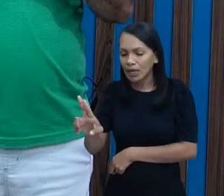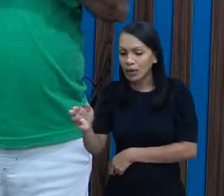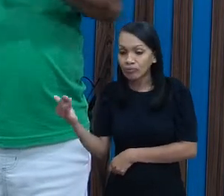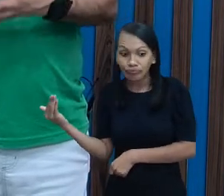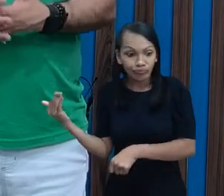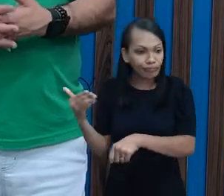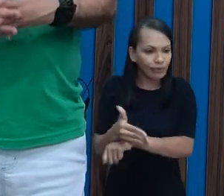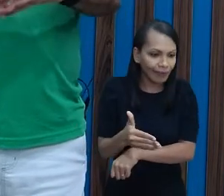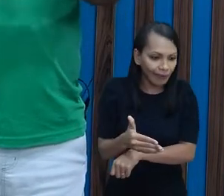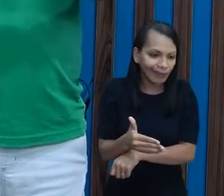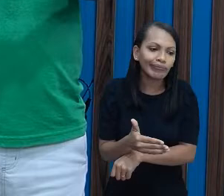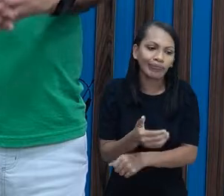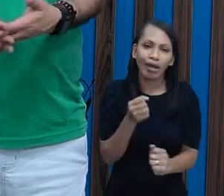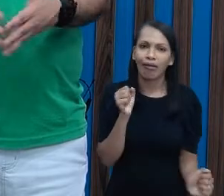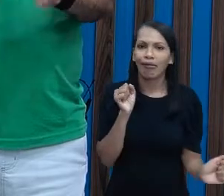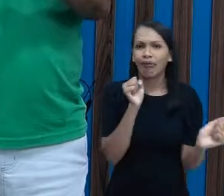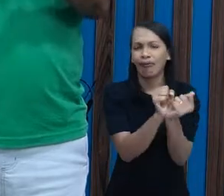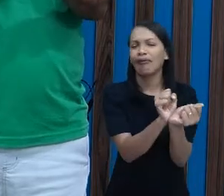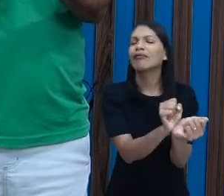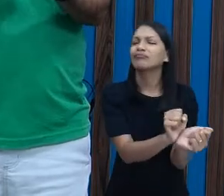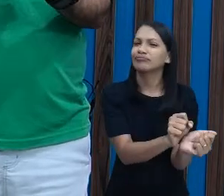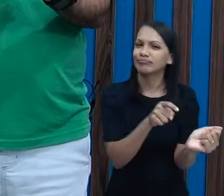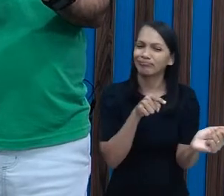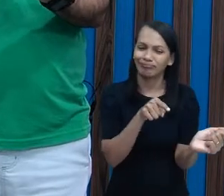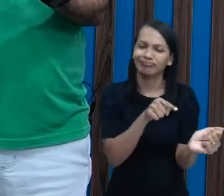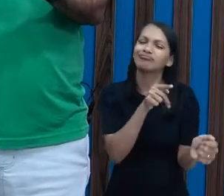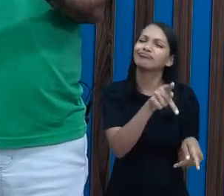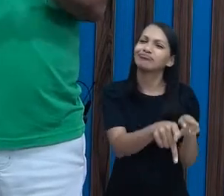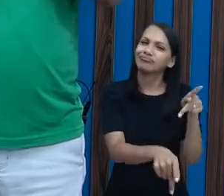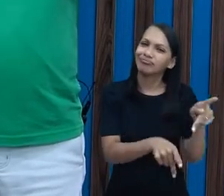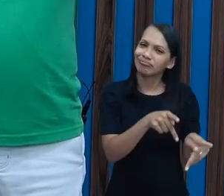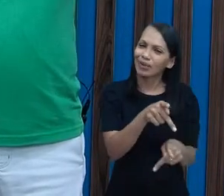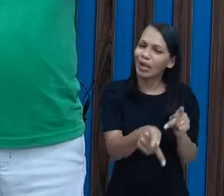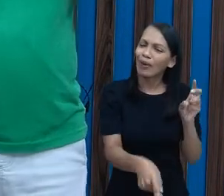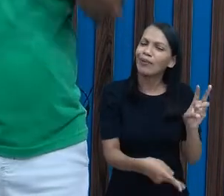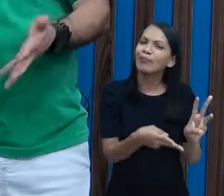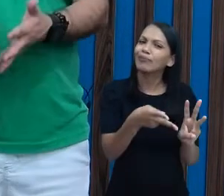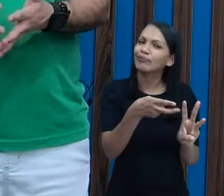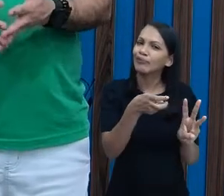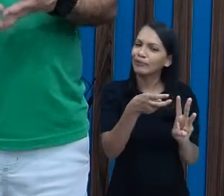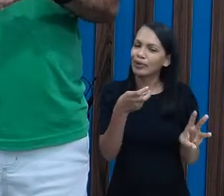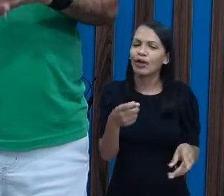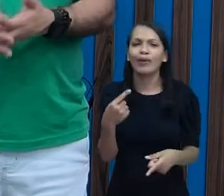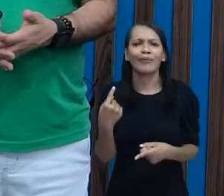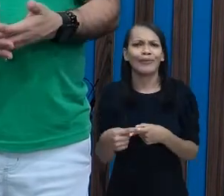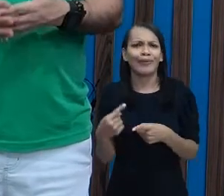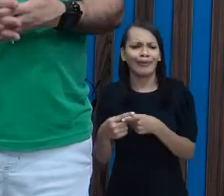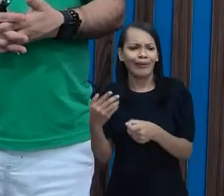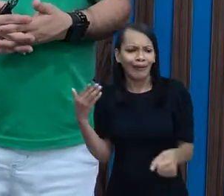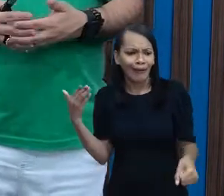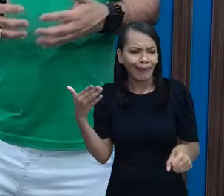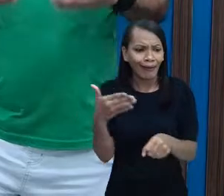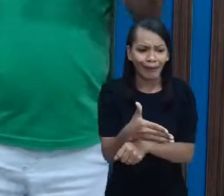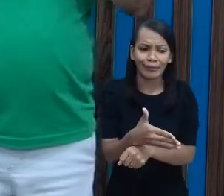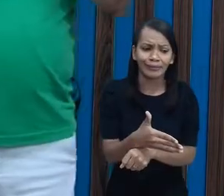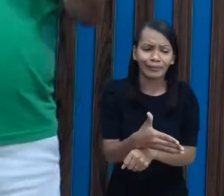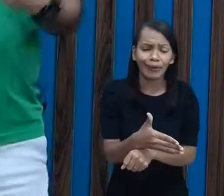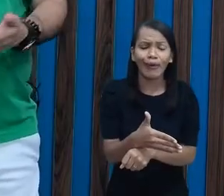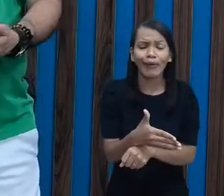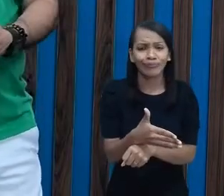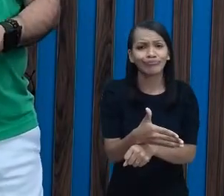pelos invasores, né, do território, do ponto de vista dos indígenas, invasores, né, do território americano,